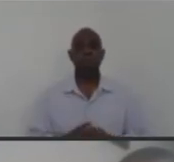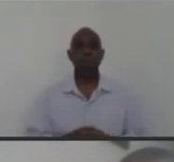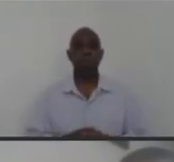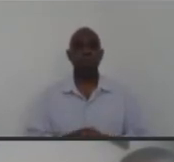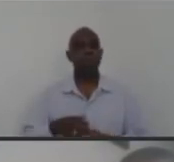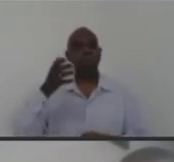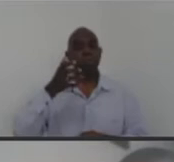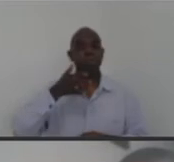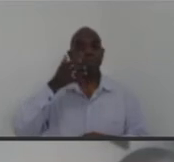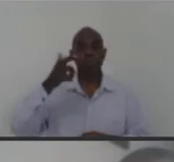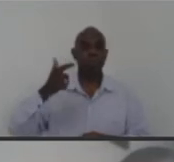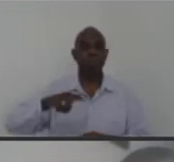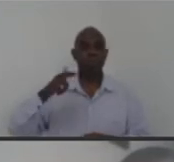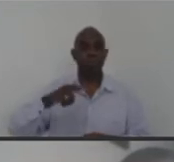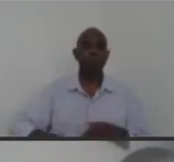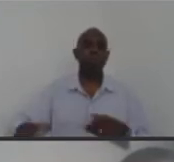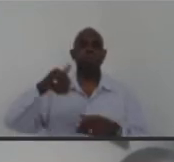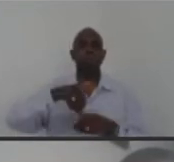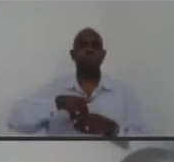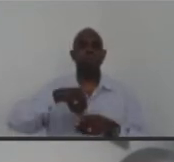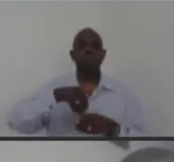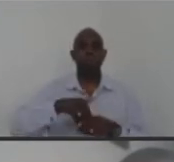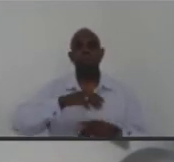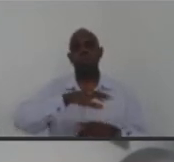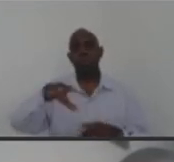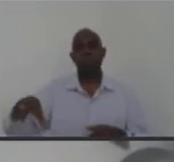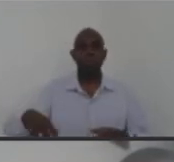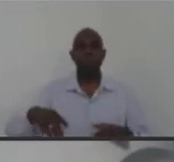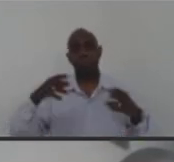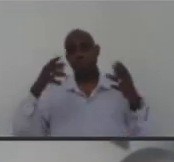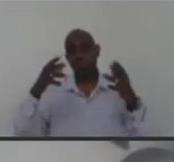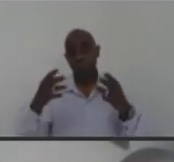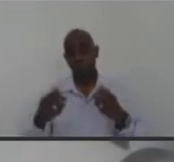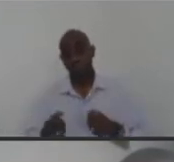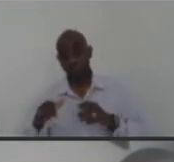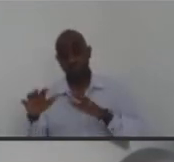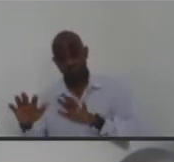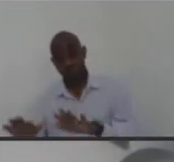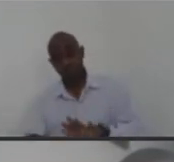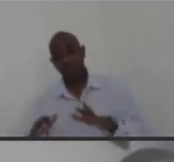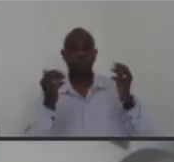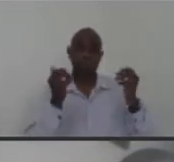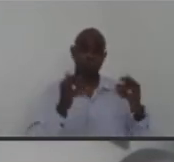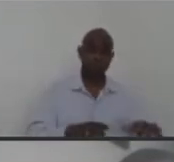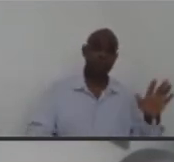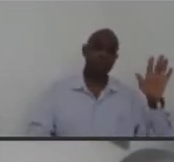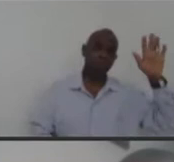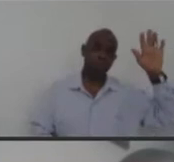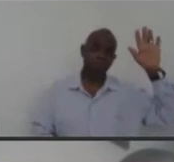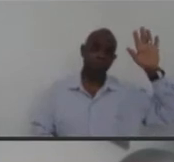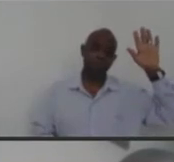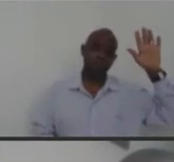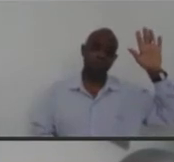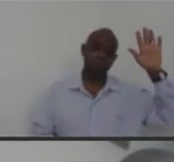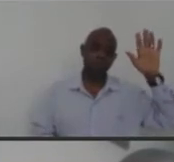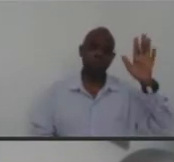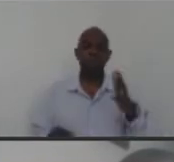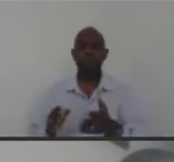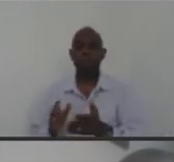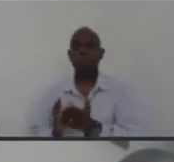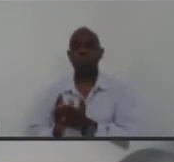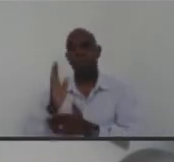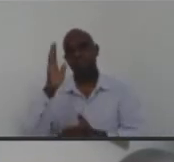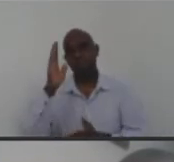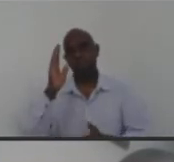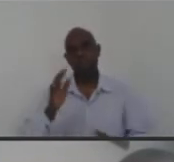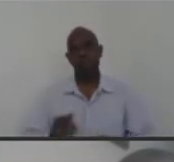havendo oradores em votação, os favoráveis permaneçam como estão, os contrários se manifestem. Está aprovado o projeto de